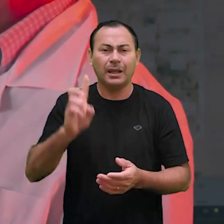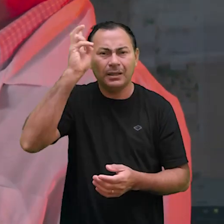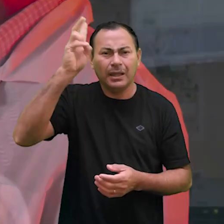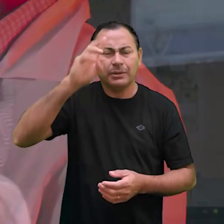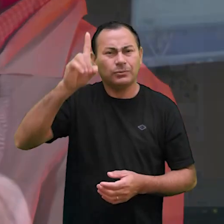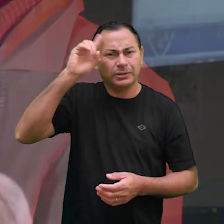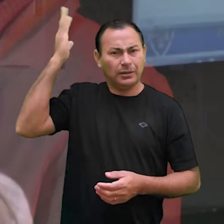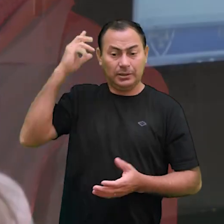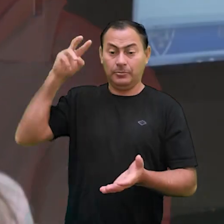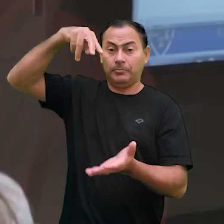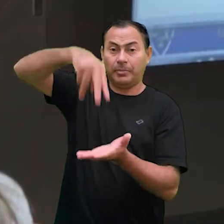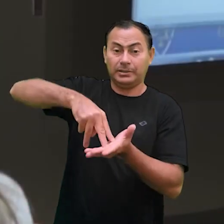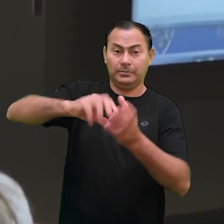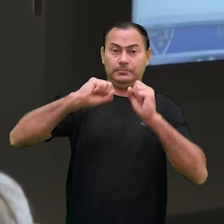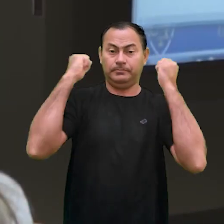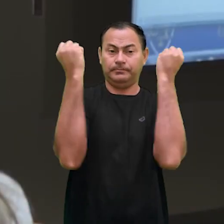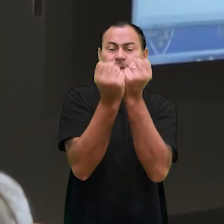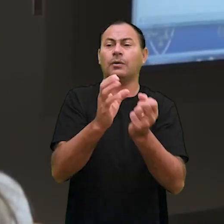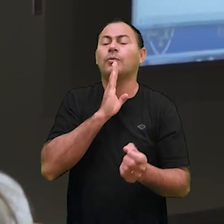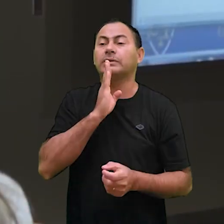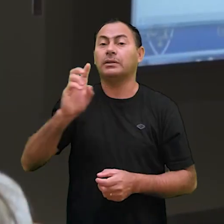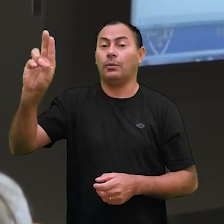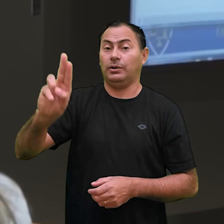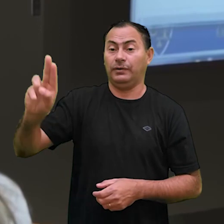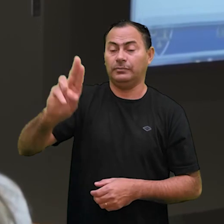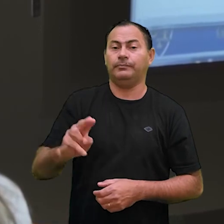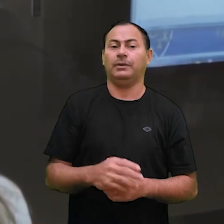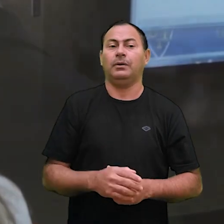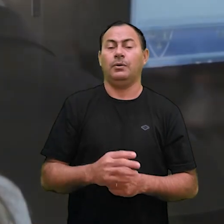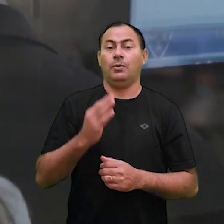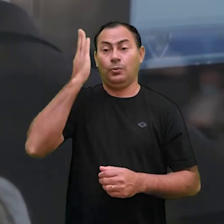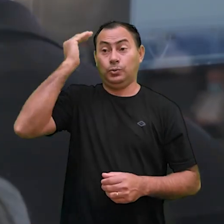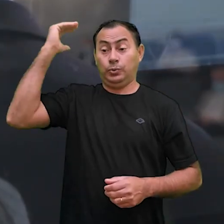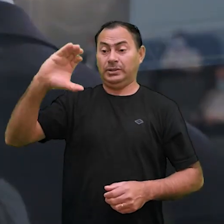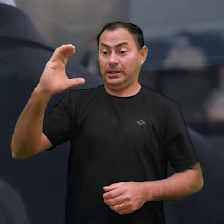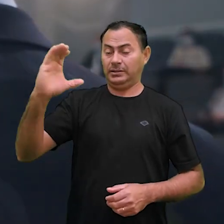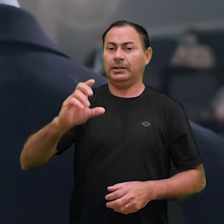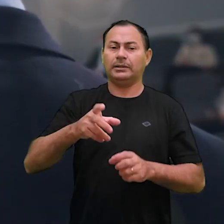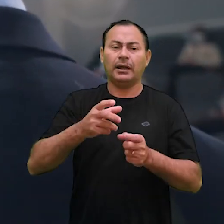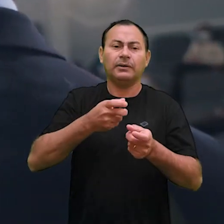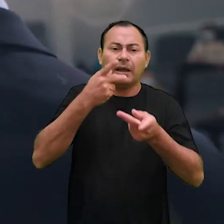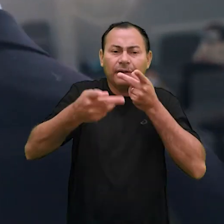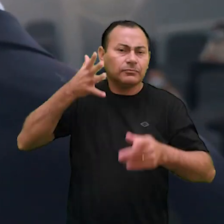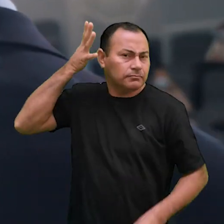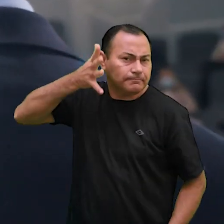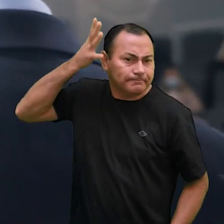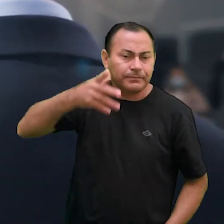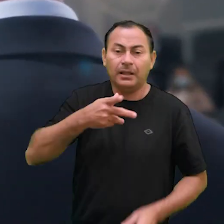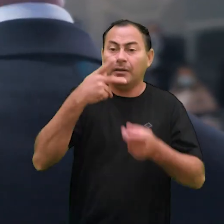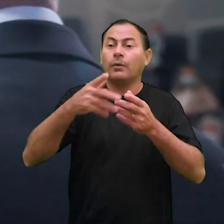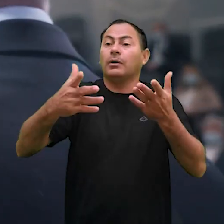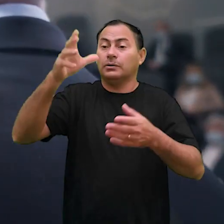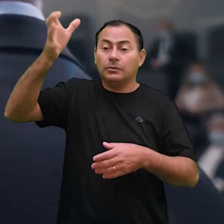resposta nenhuma. Lembro-me que certa vez participei de um seminário numa conhecida universidade e um renomado cientista estava dando